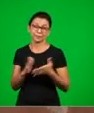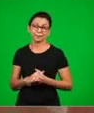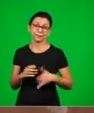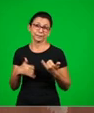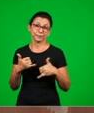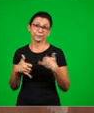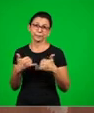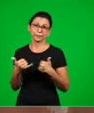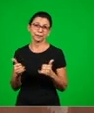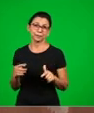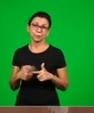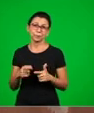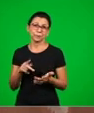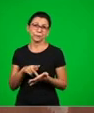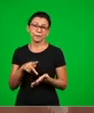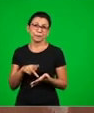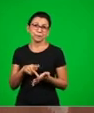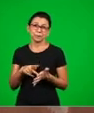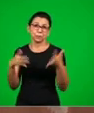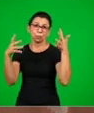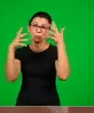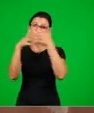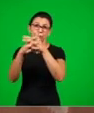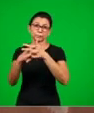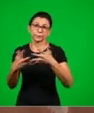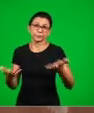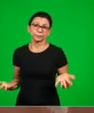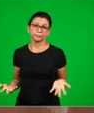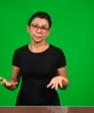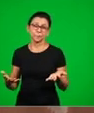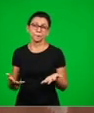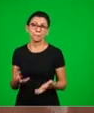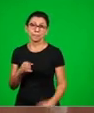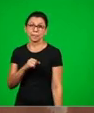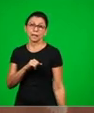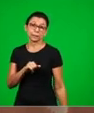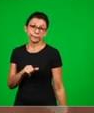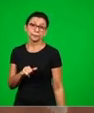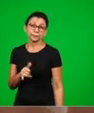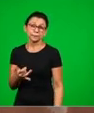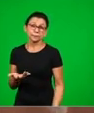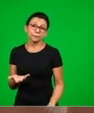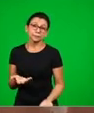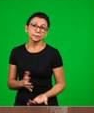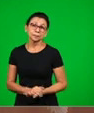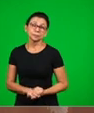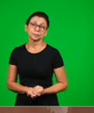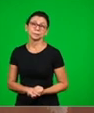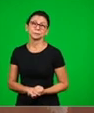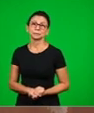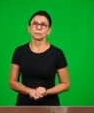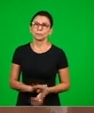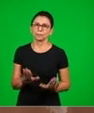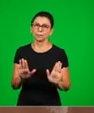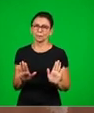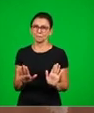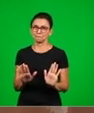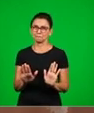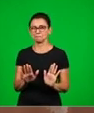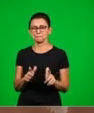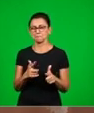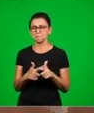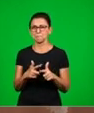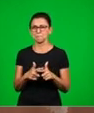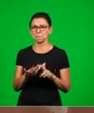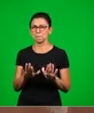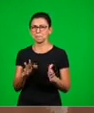verdade não tem outra coisa. Mas se todo mundo, né? Se é o caso, então não é o meu caso. Apesar